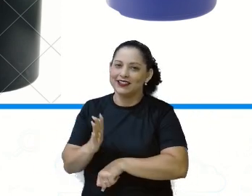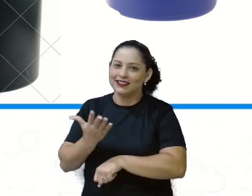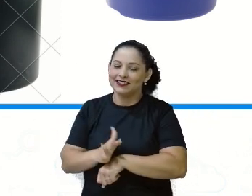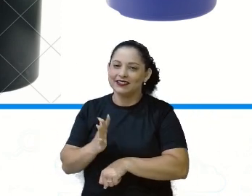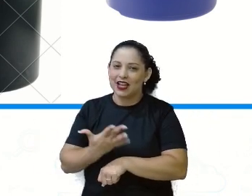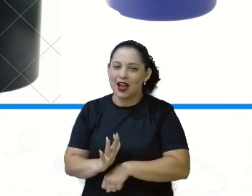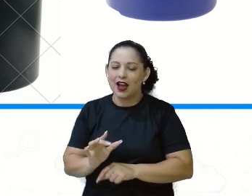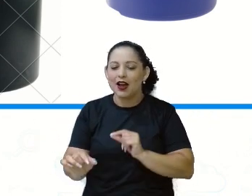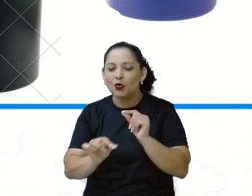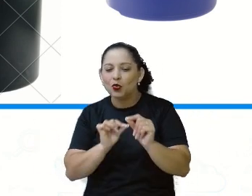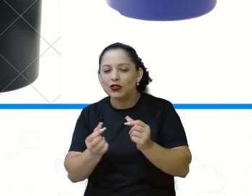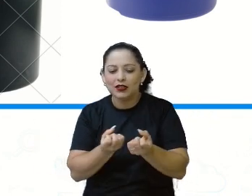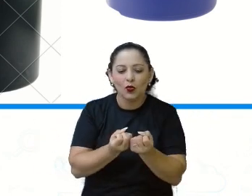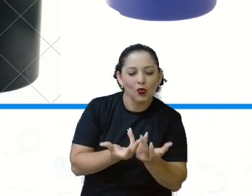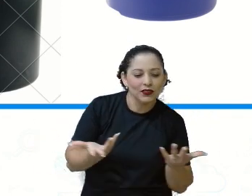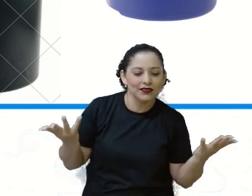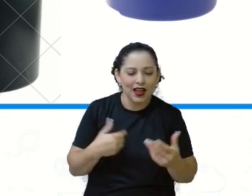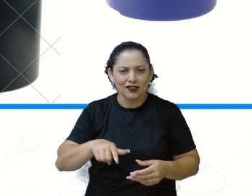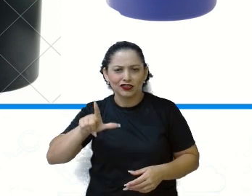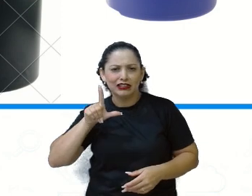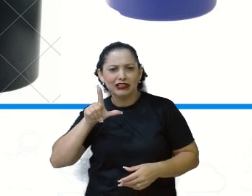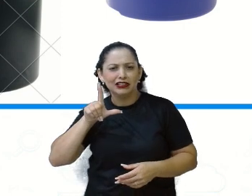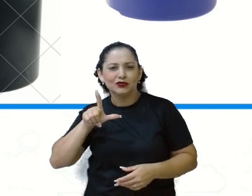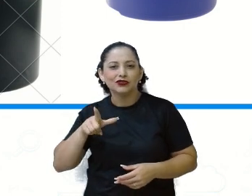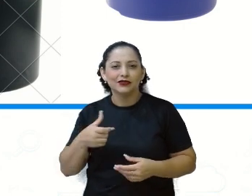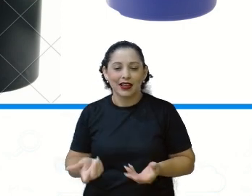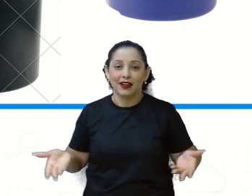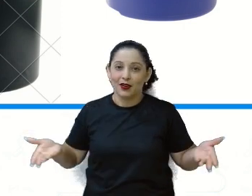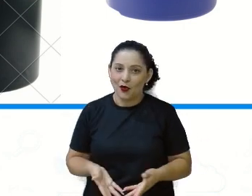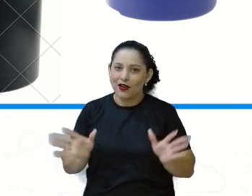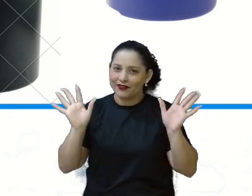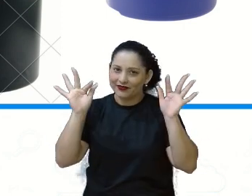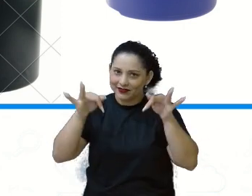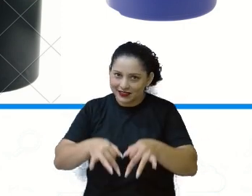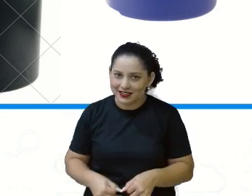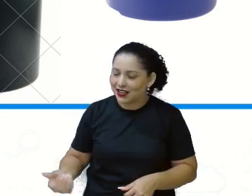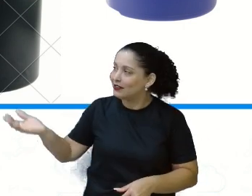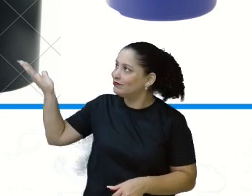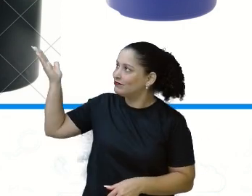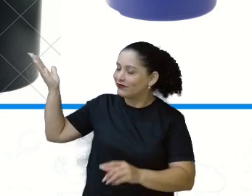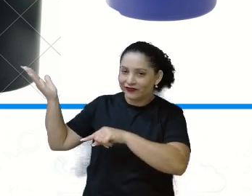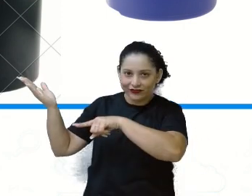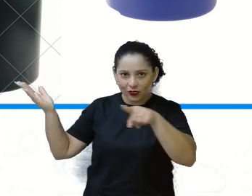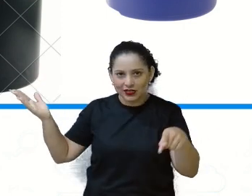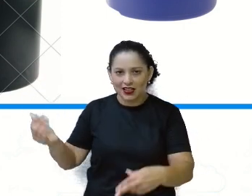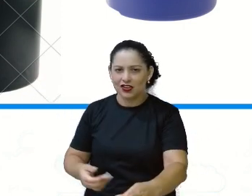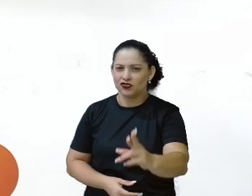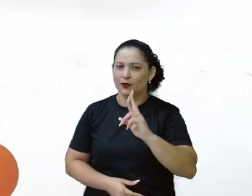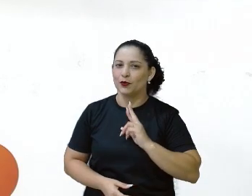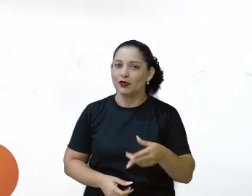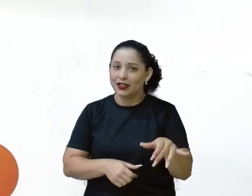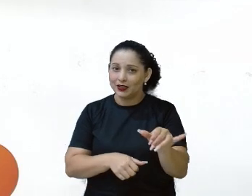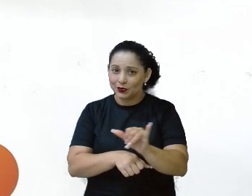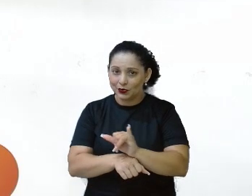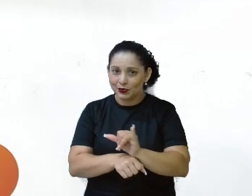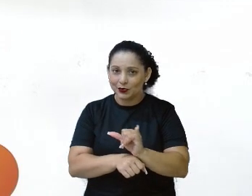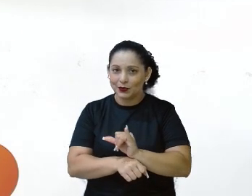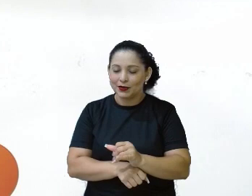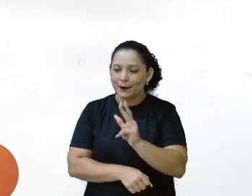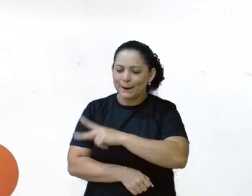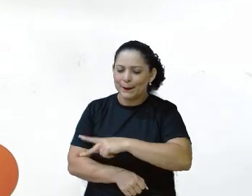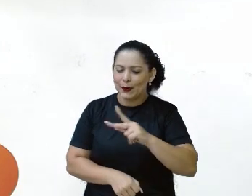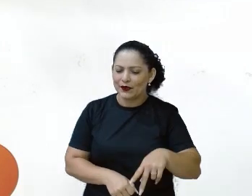das medidas de capacidade, né? Enquanto eu me despeço, vai ficar aí para você me responder no YouTube.